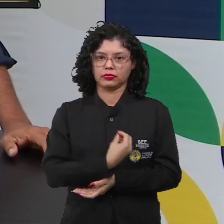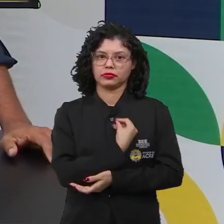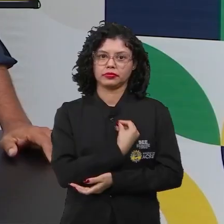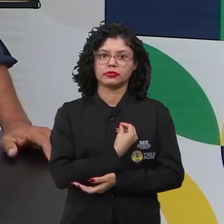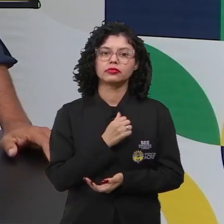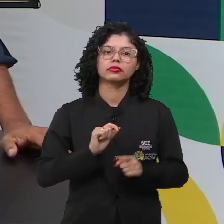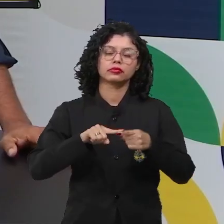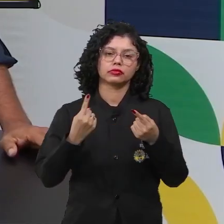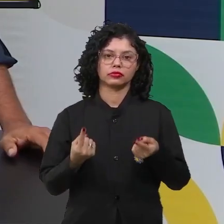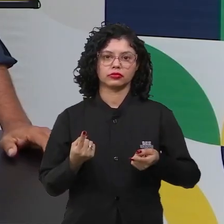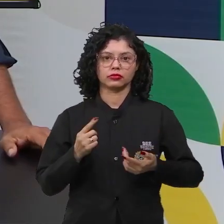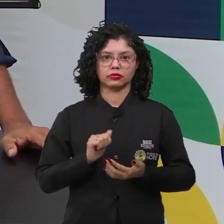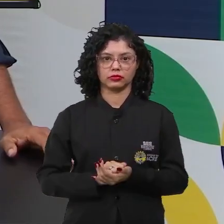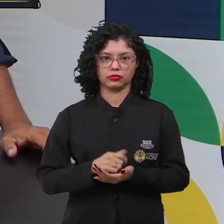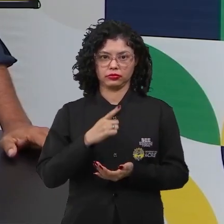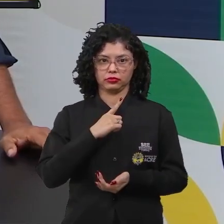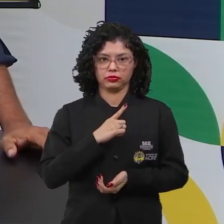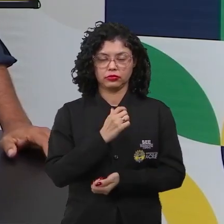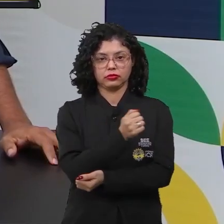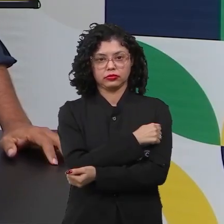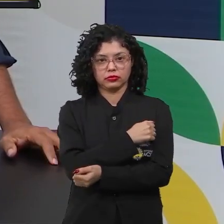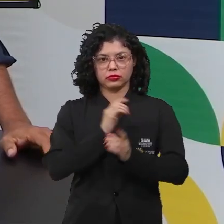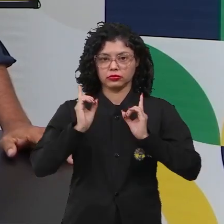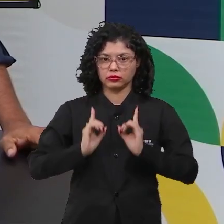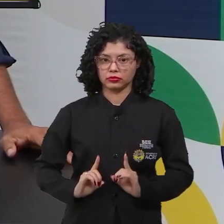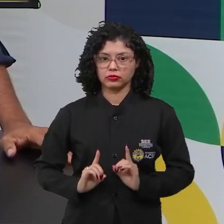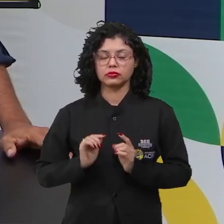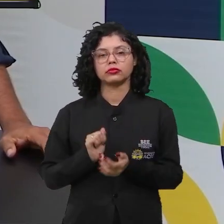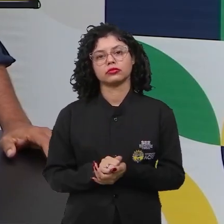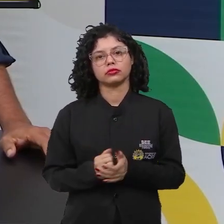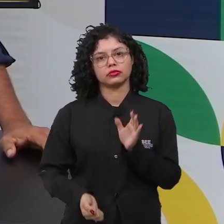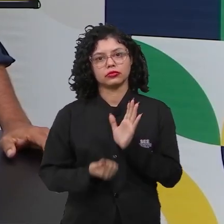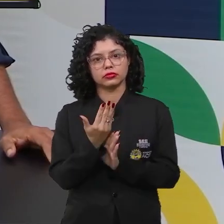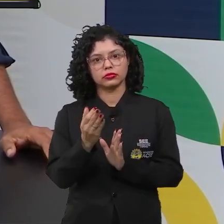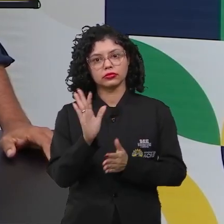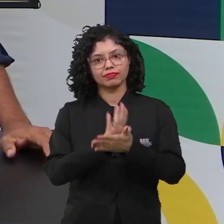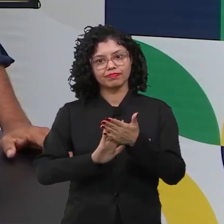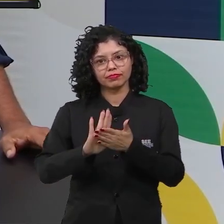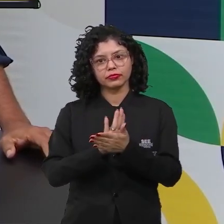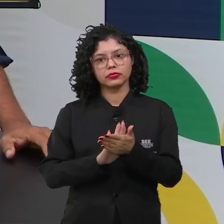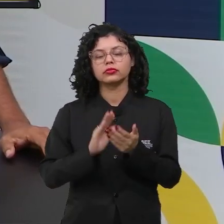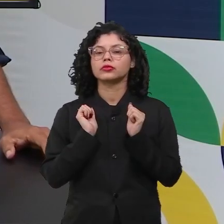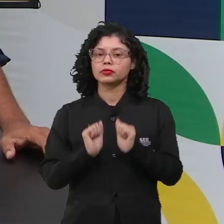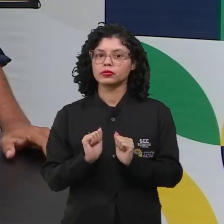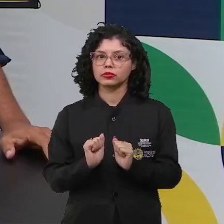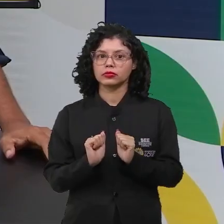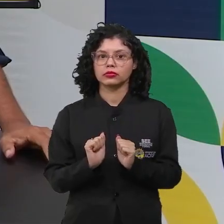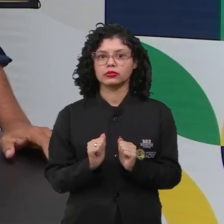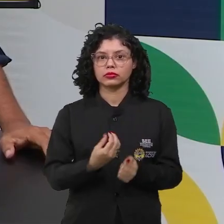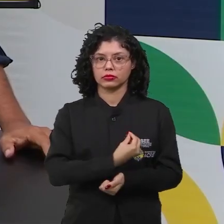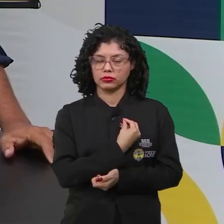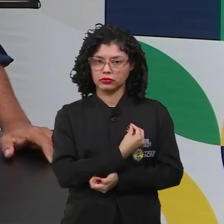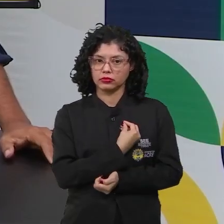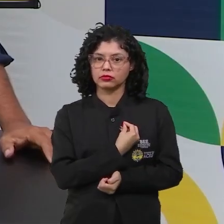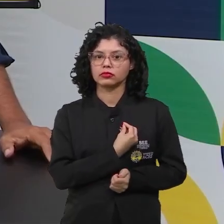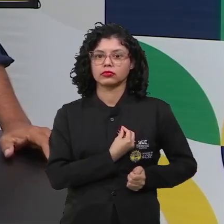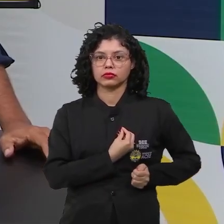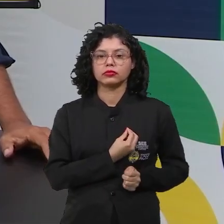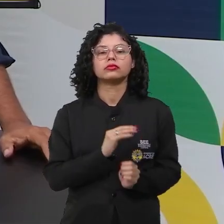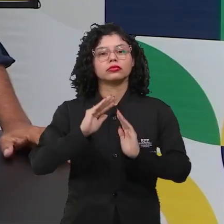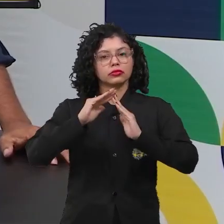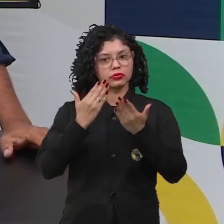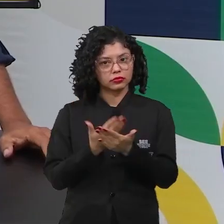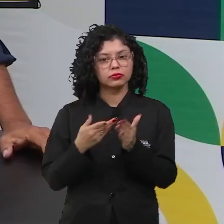vivenciando, mas tem alunos deficientes e tudo mais, e não foi criado nenhuma estratégia que permitam que eles vivenciem, porque se é dentro de um